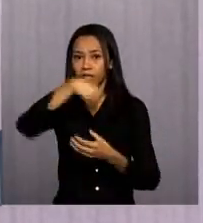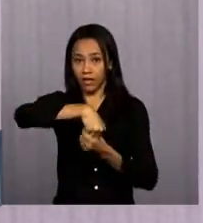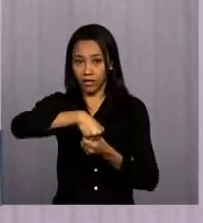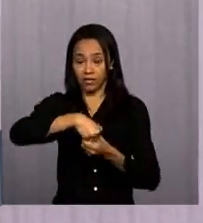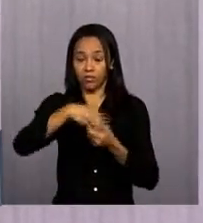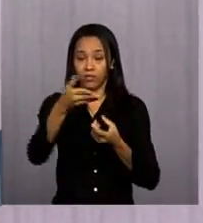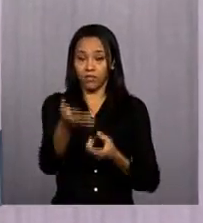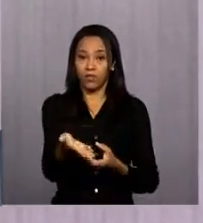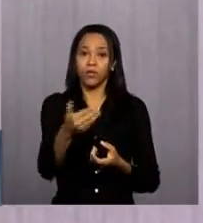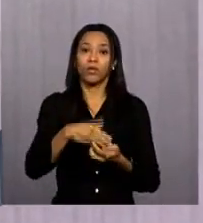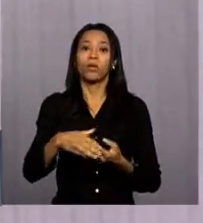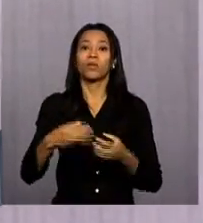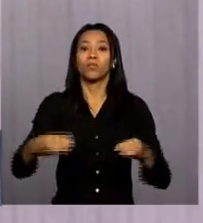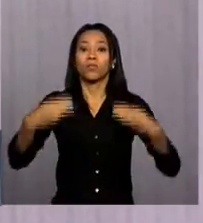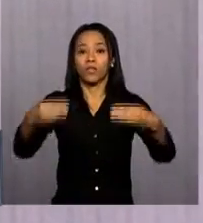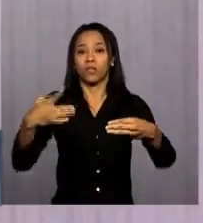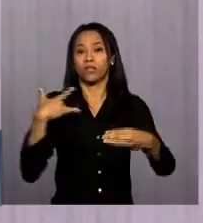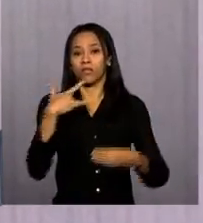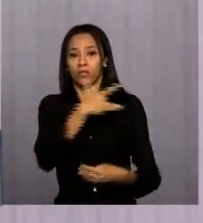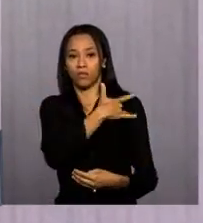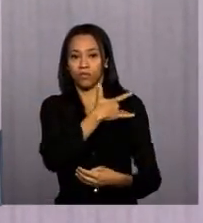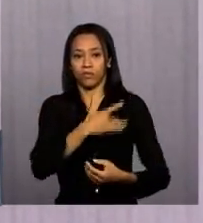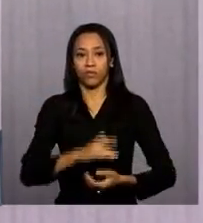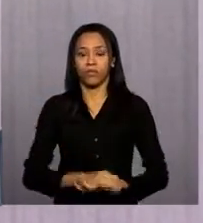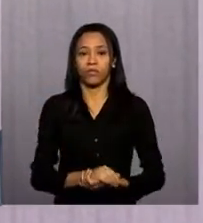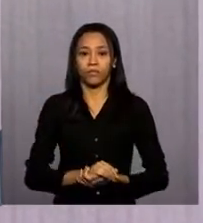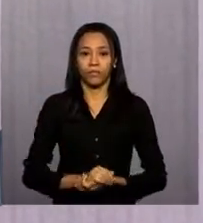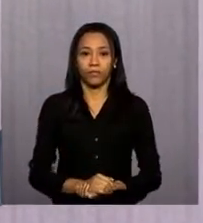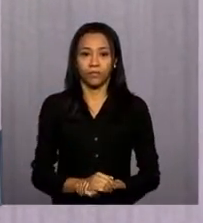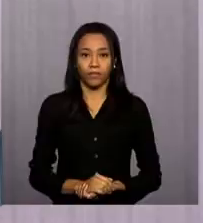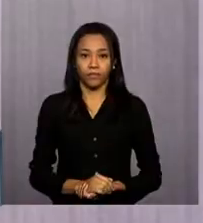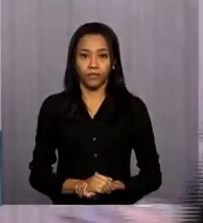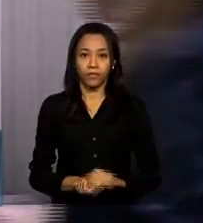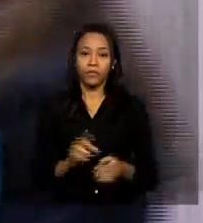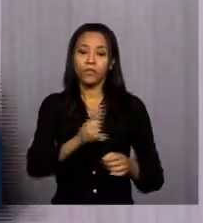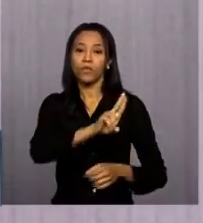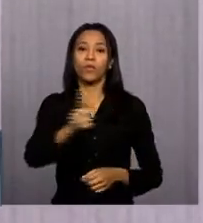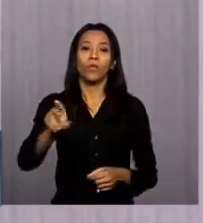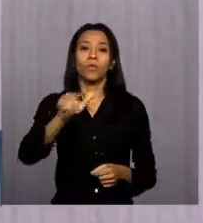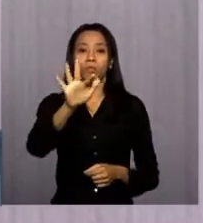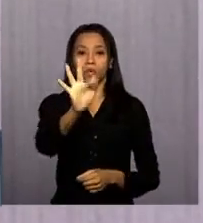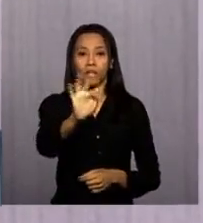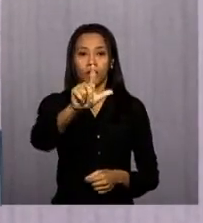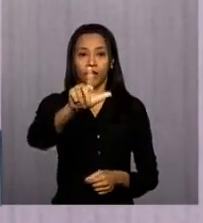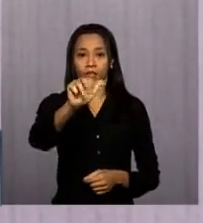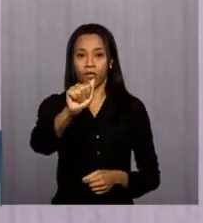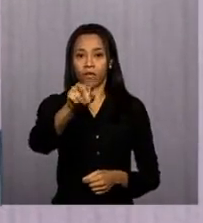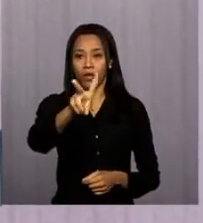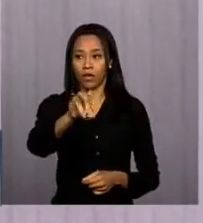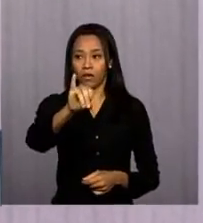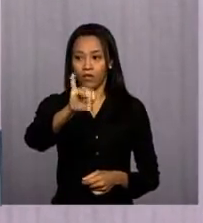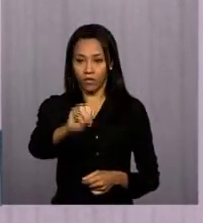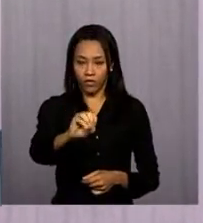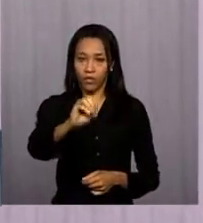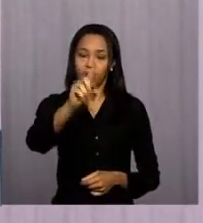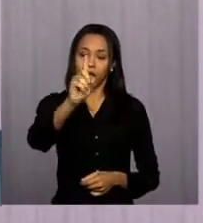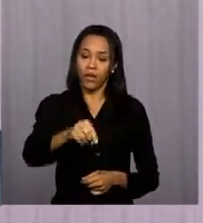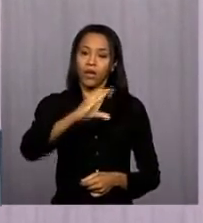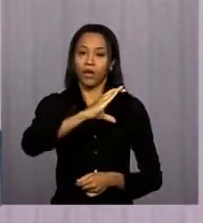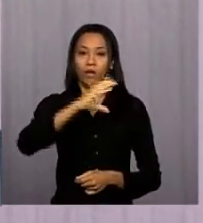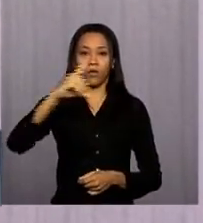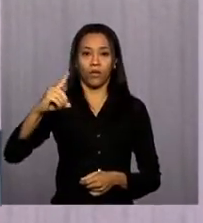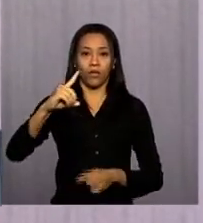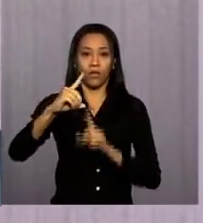de Vigilância em Saúde do Ministério da Saúde, Flávio Beres, coordenador da Coordenação de Promoção